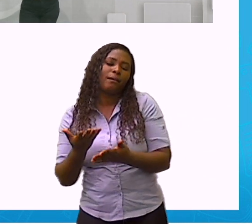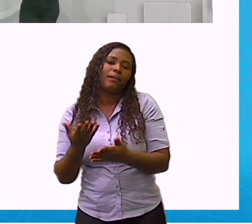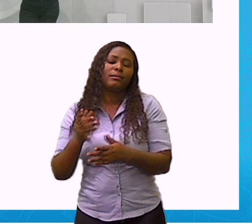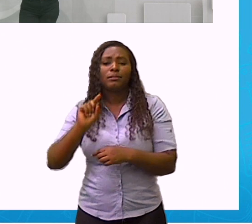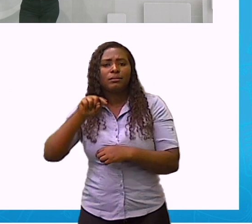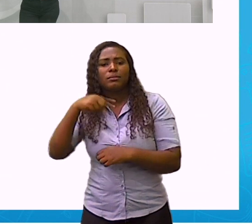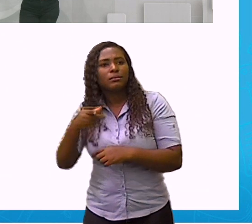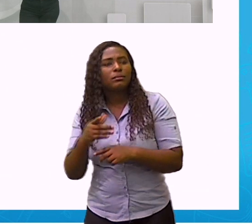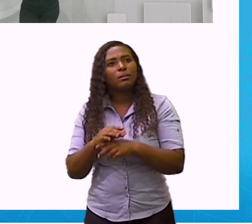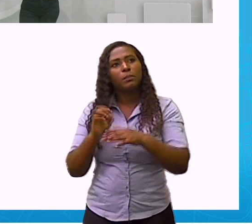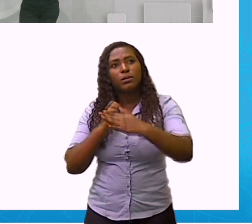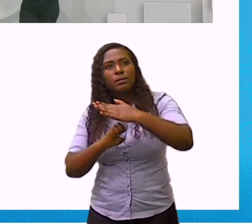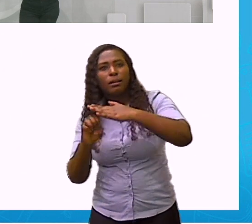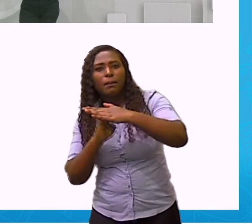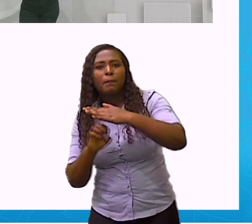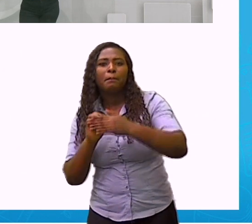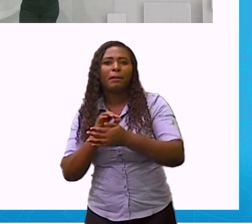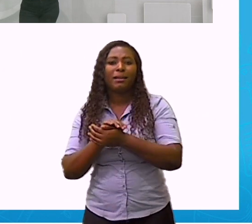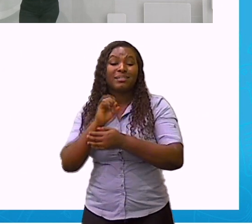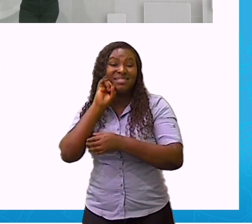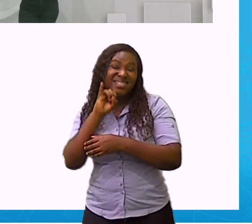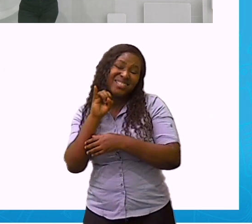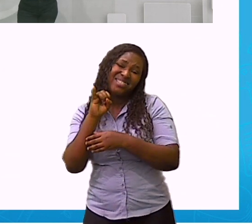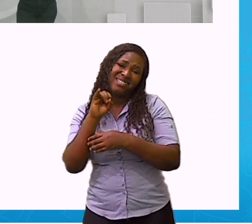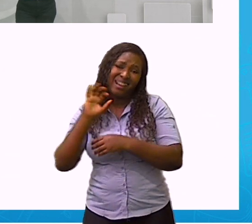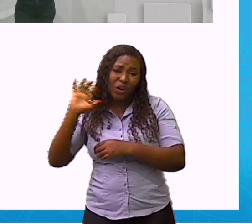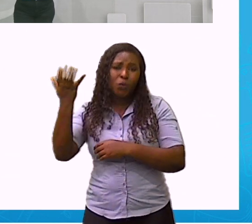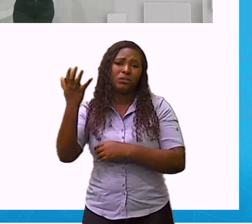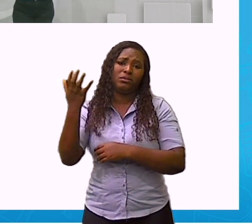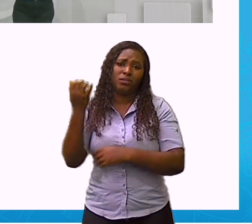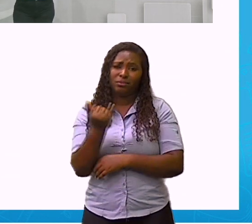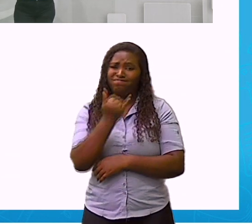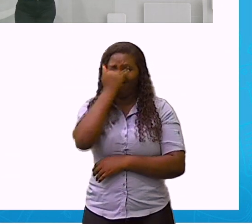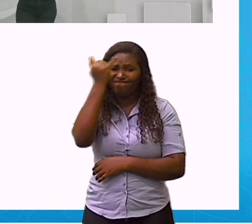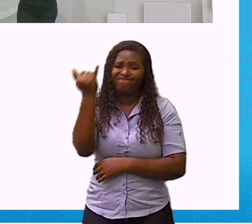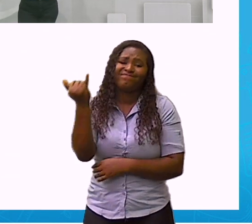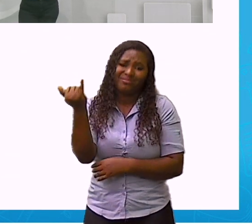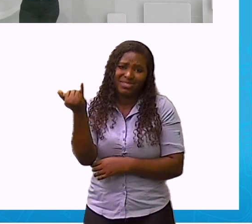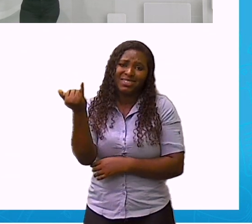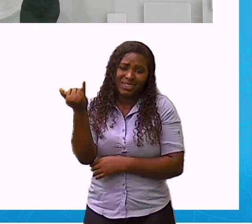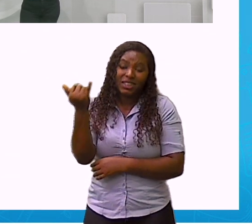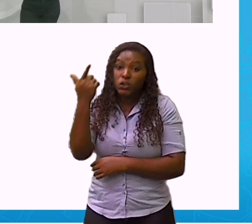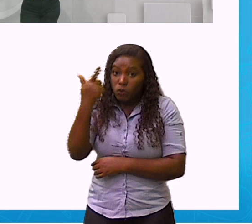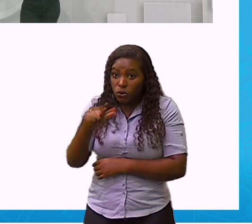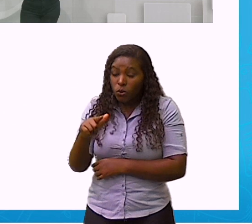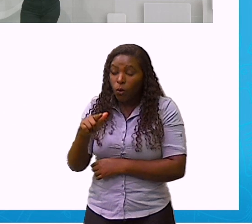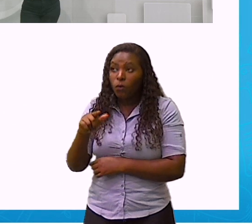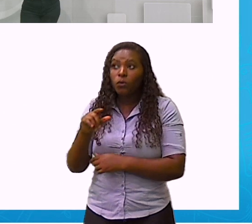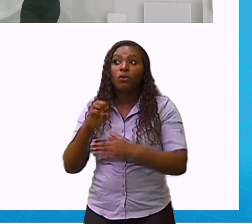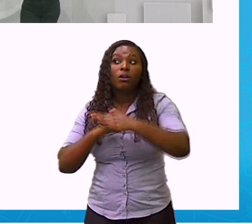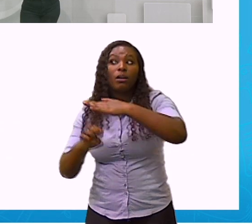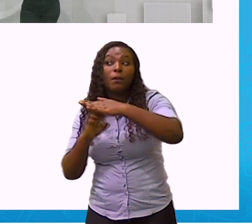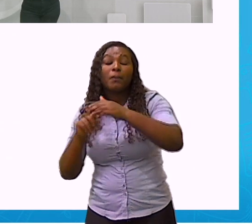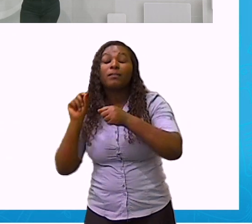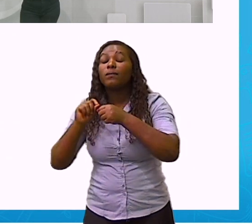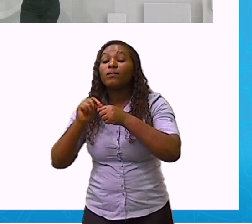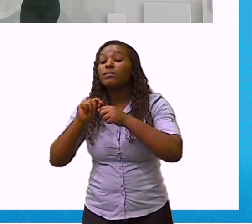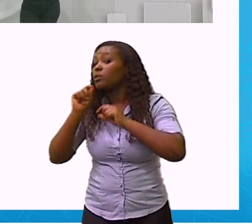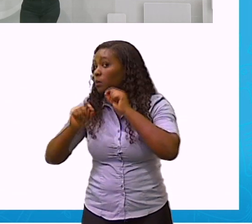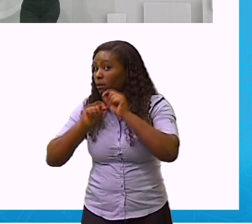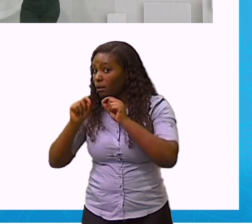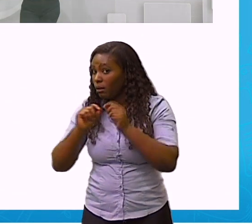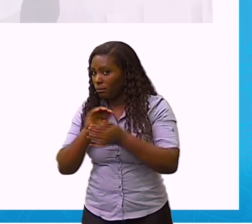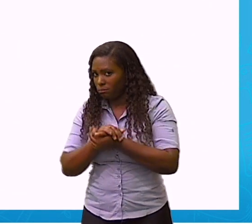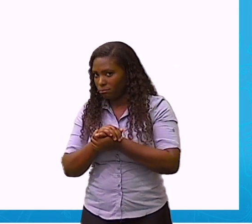essa ocorra, caso um dano ambiental dessa proporção ocorra. Além disso, a fiscalização ela